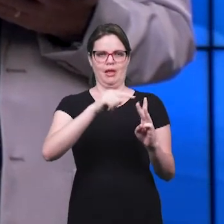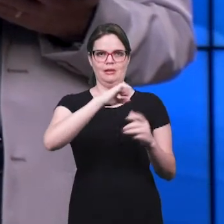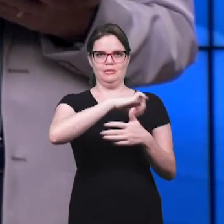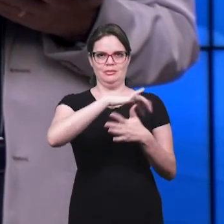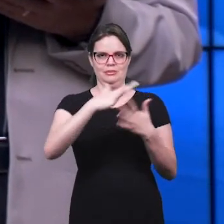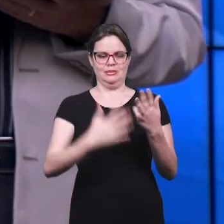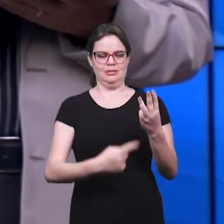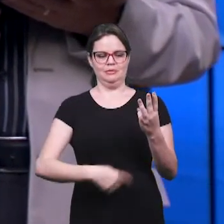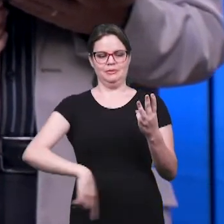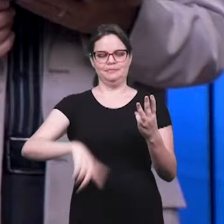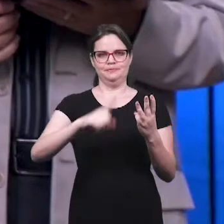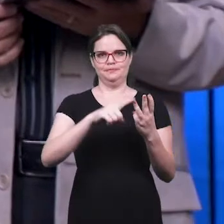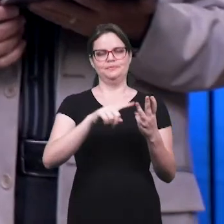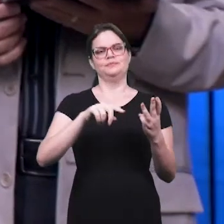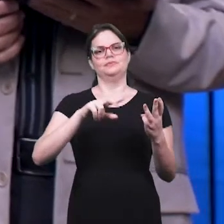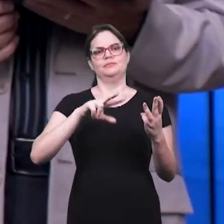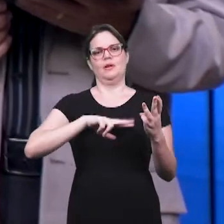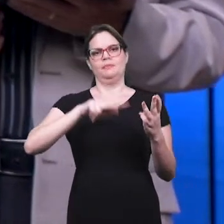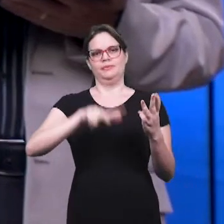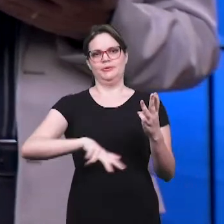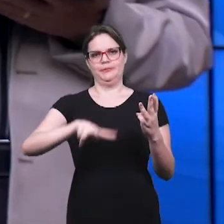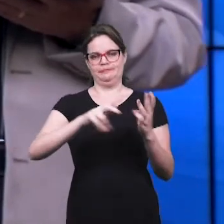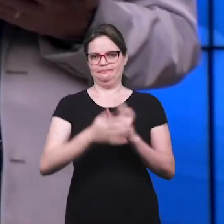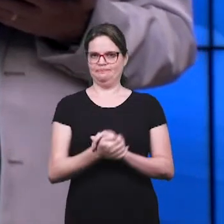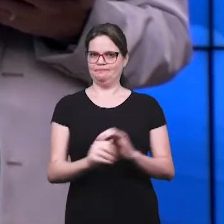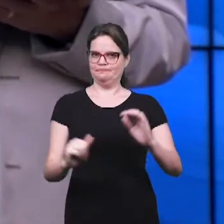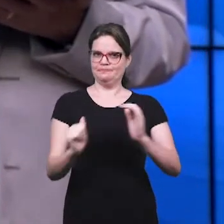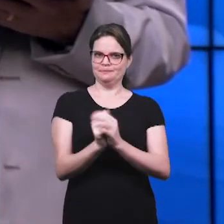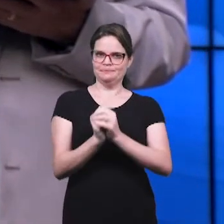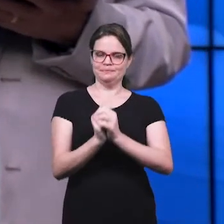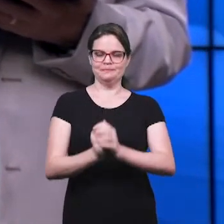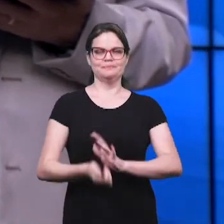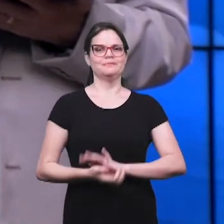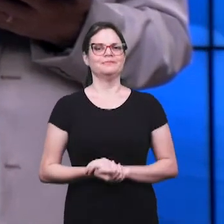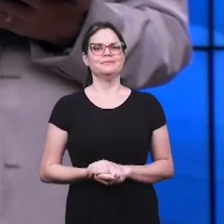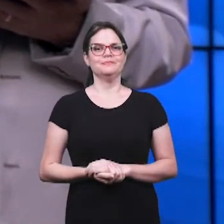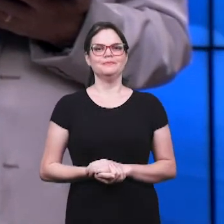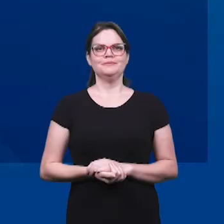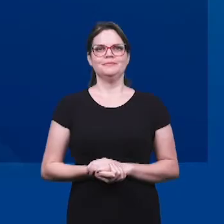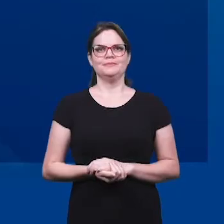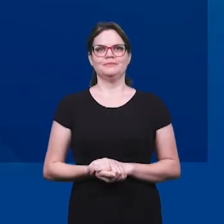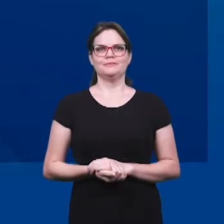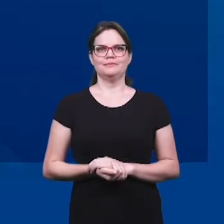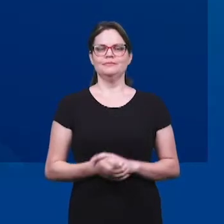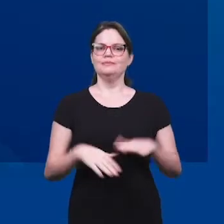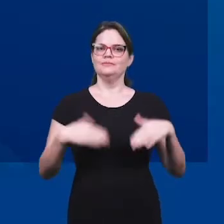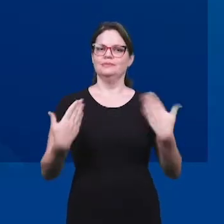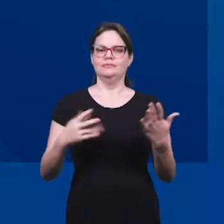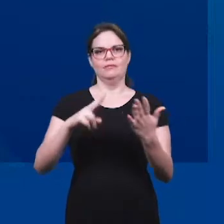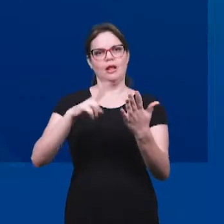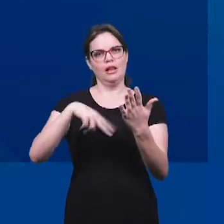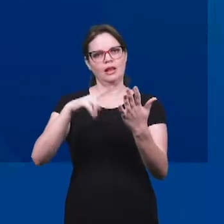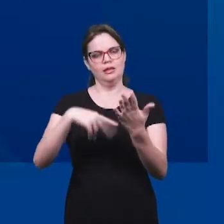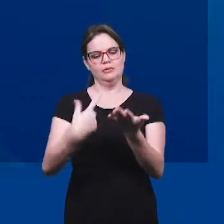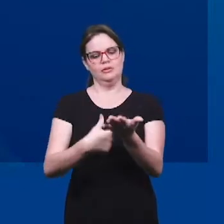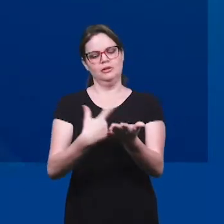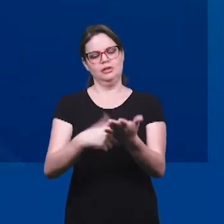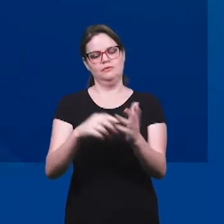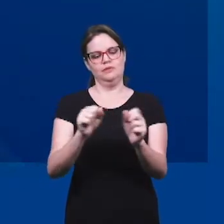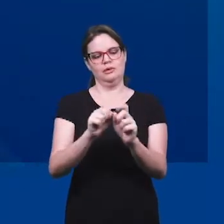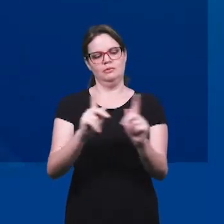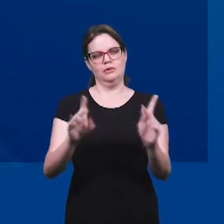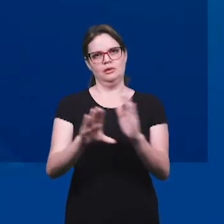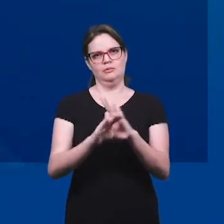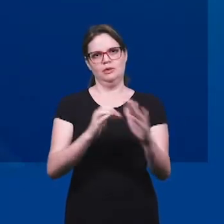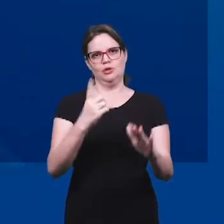varão, e depois o André Alves. Vamos então às 3 respostas em sequência. Ao ler Apocalipse capítulo 1, verso